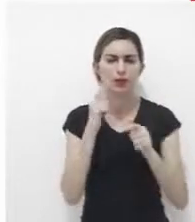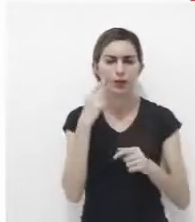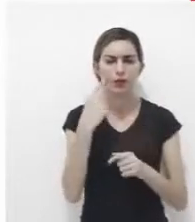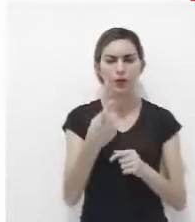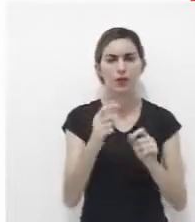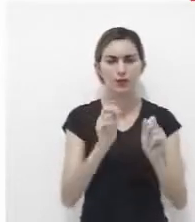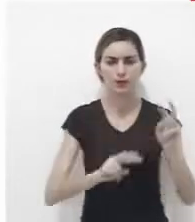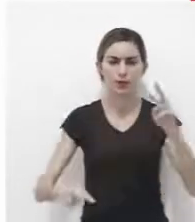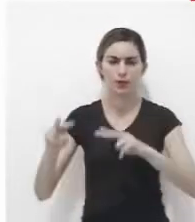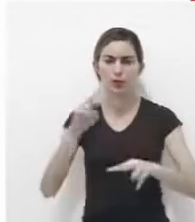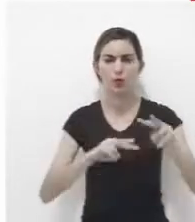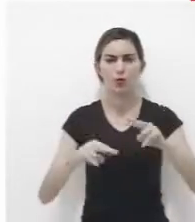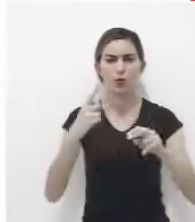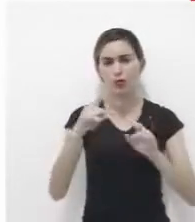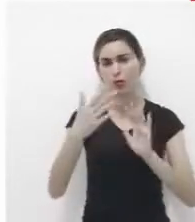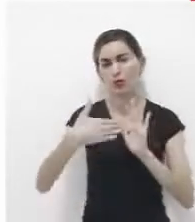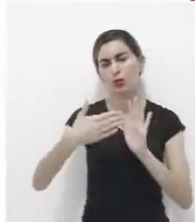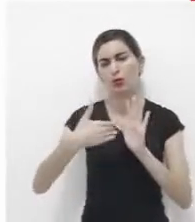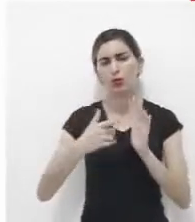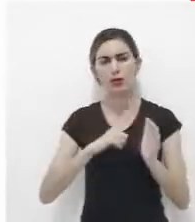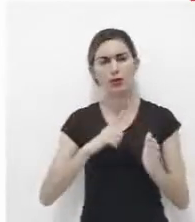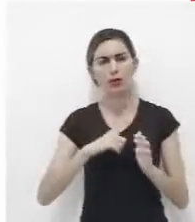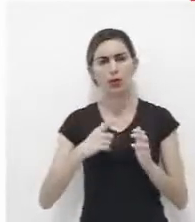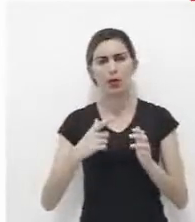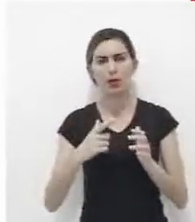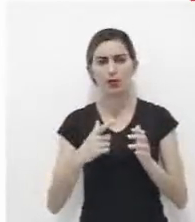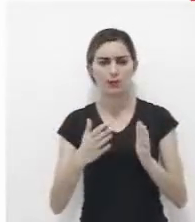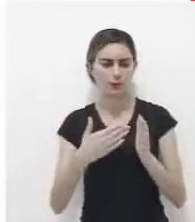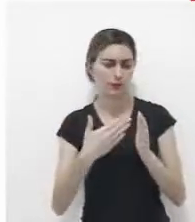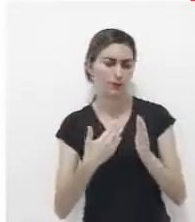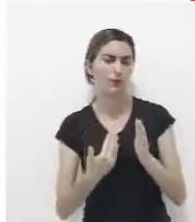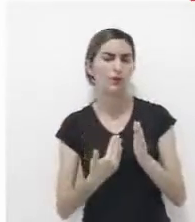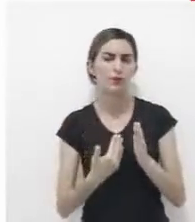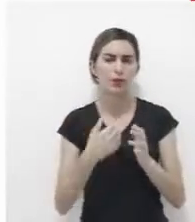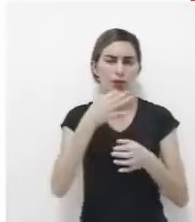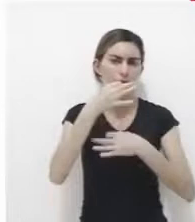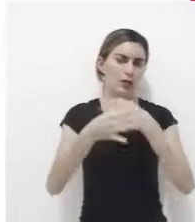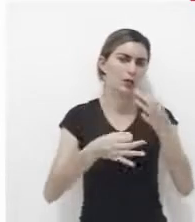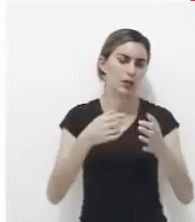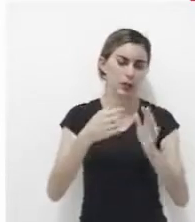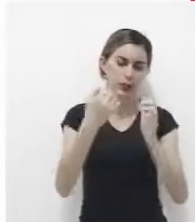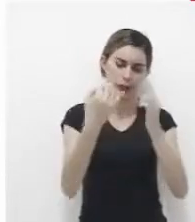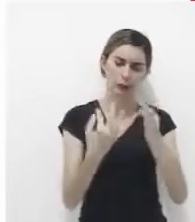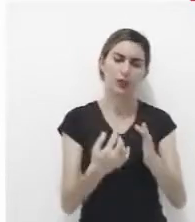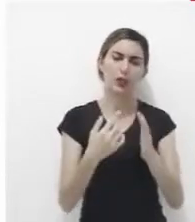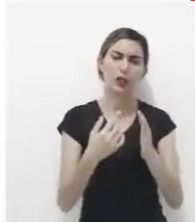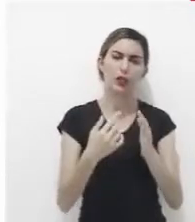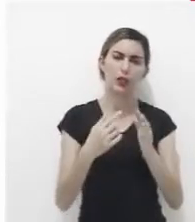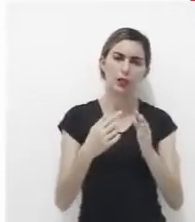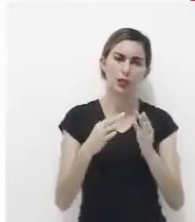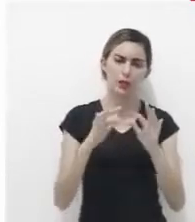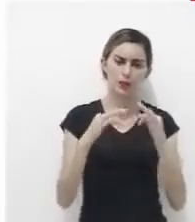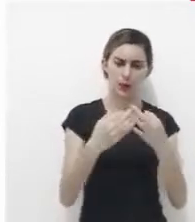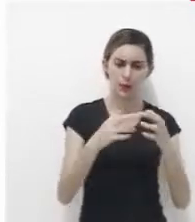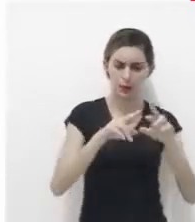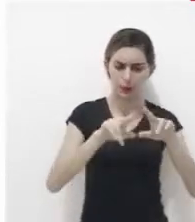pudesse ver ou visualizar. Lá no seu livro deve ter umas ondinhas assim, tá? Indicando, então,